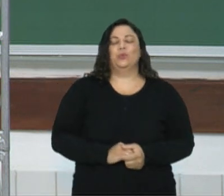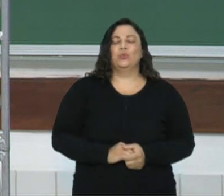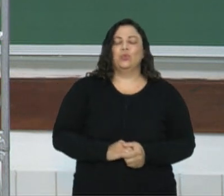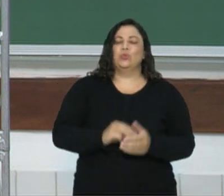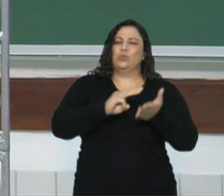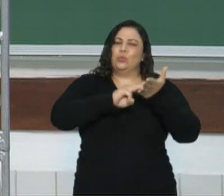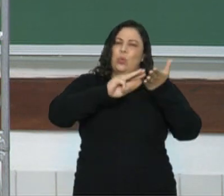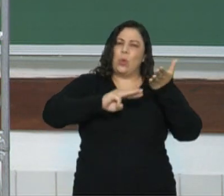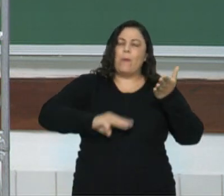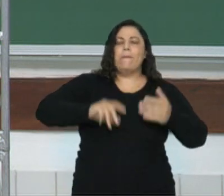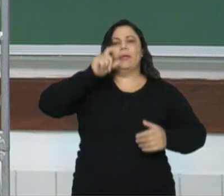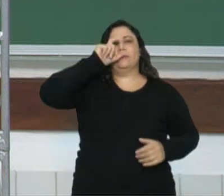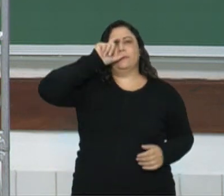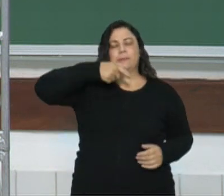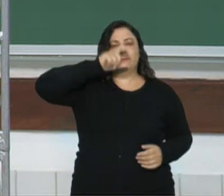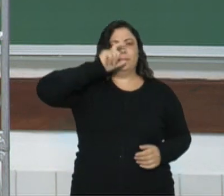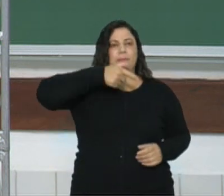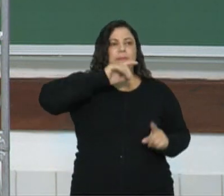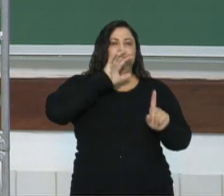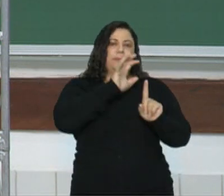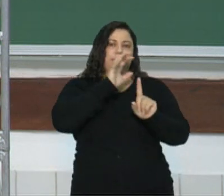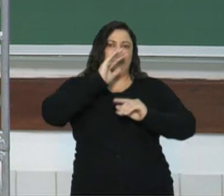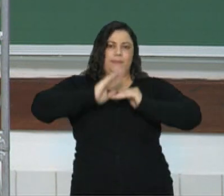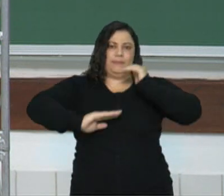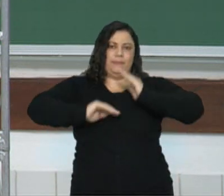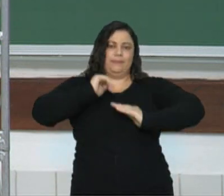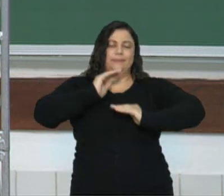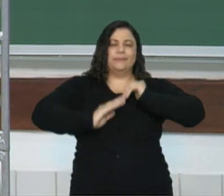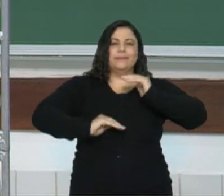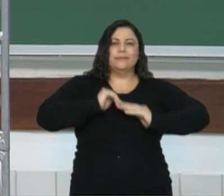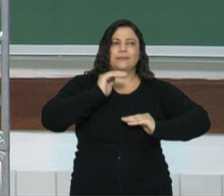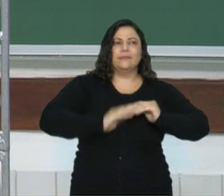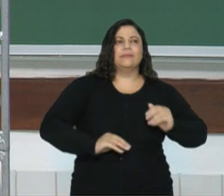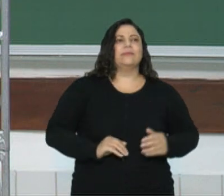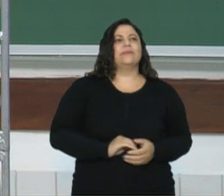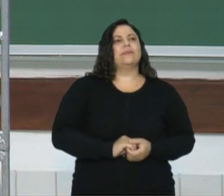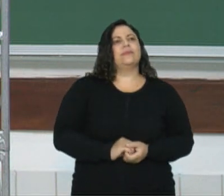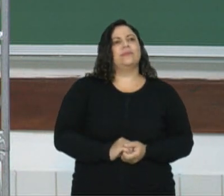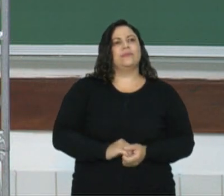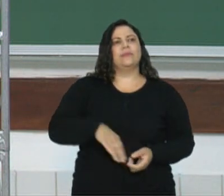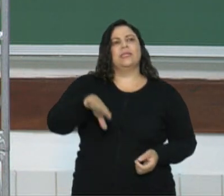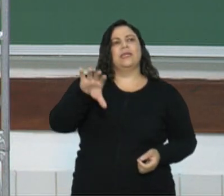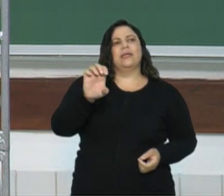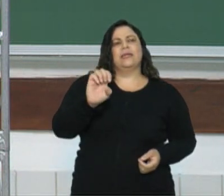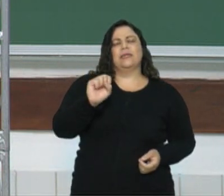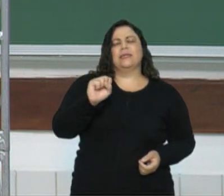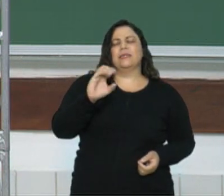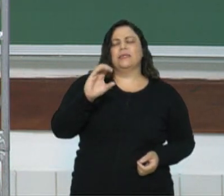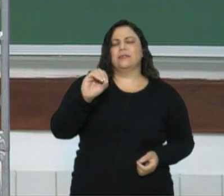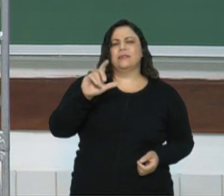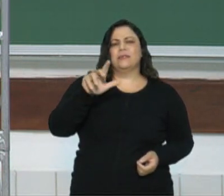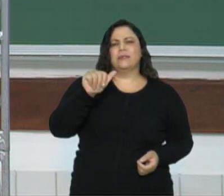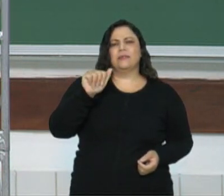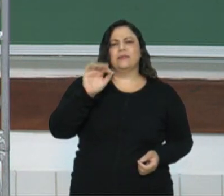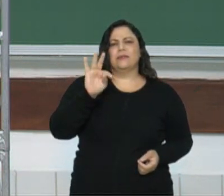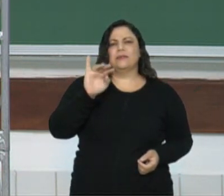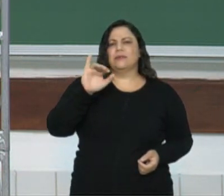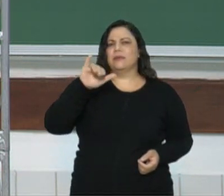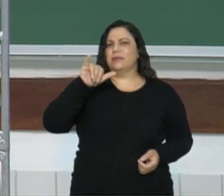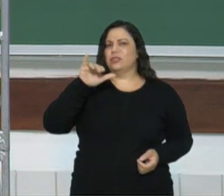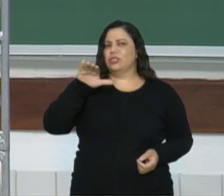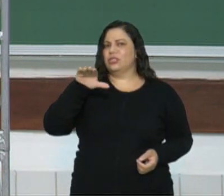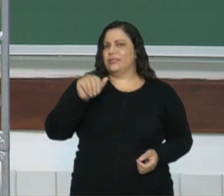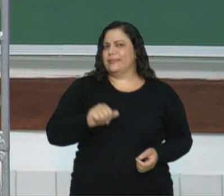influenciando a ciência prática. E a escolástica? A escolástica, ela não gostava muito desse negócio